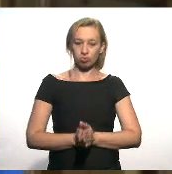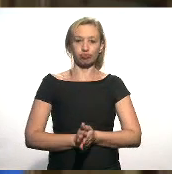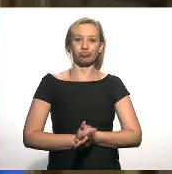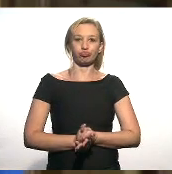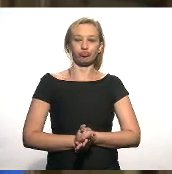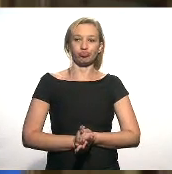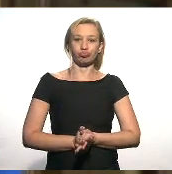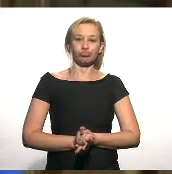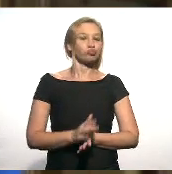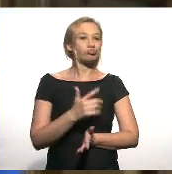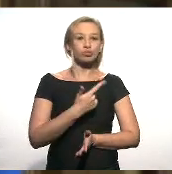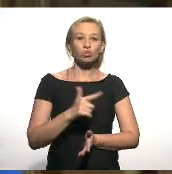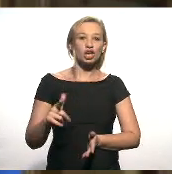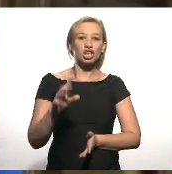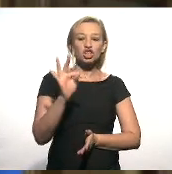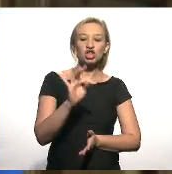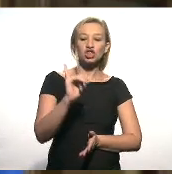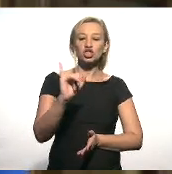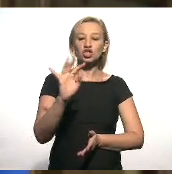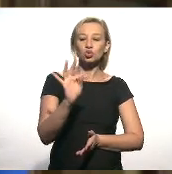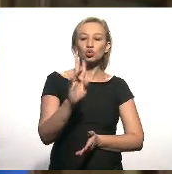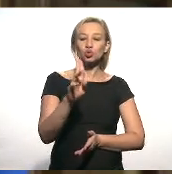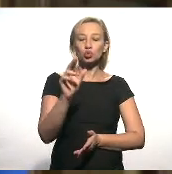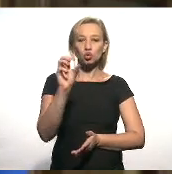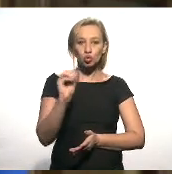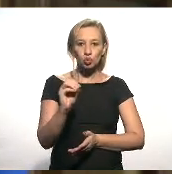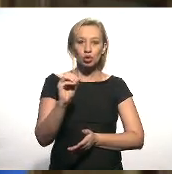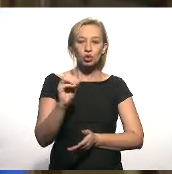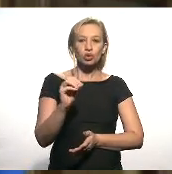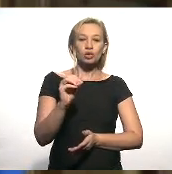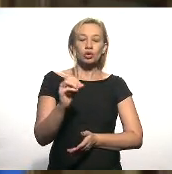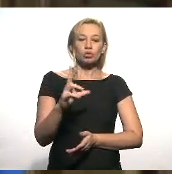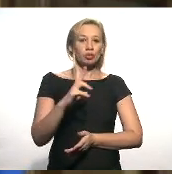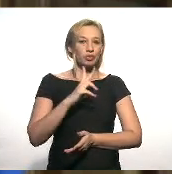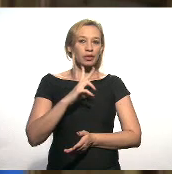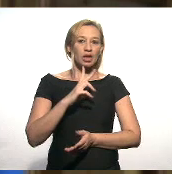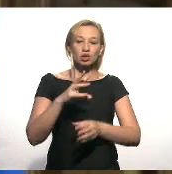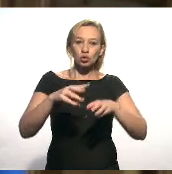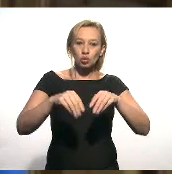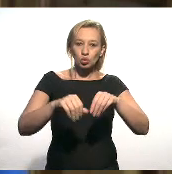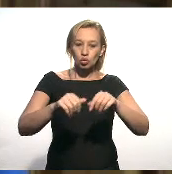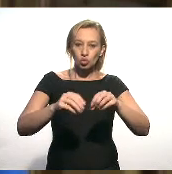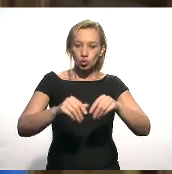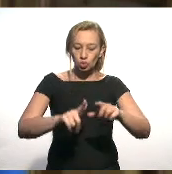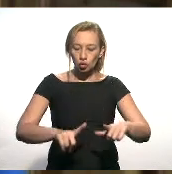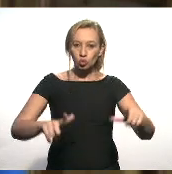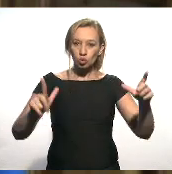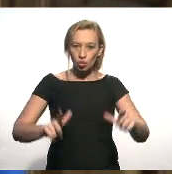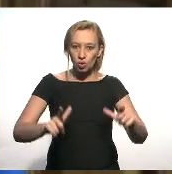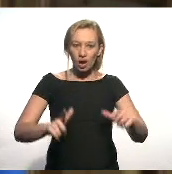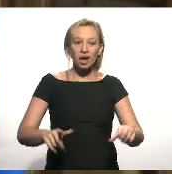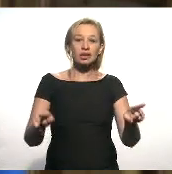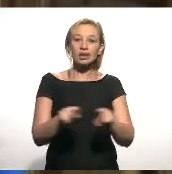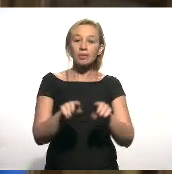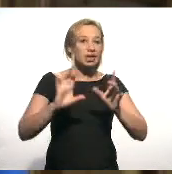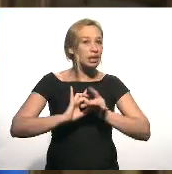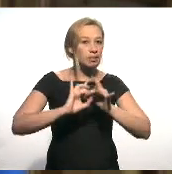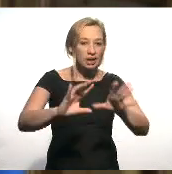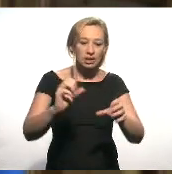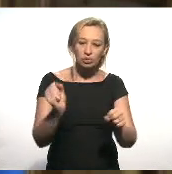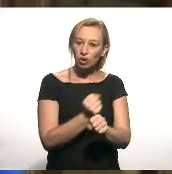propriedade, título de propriedade do terreno e jamais tiveram licença para construir.